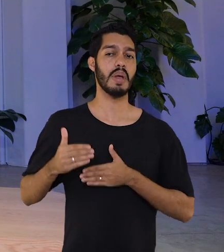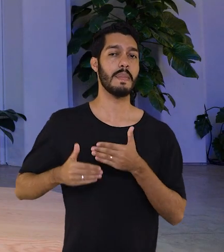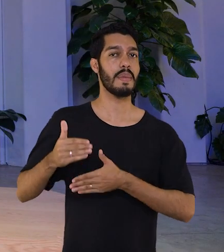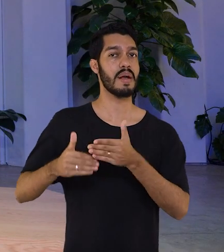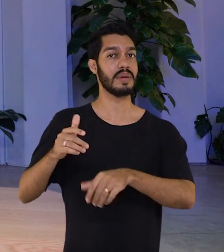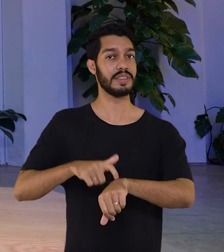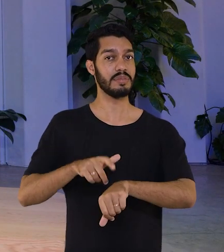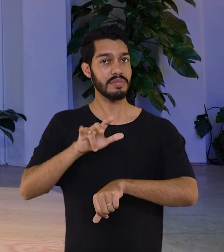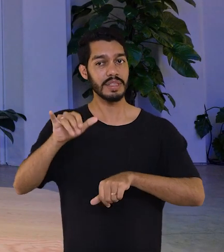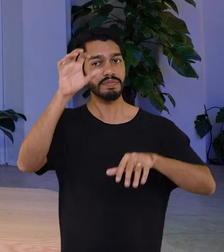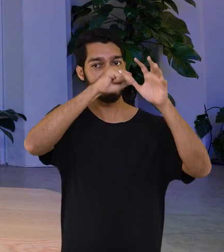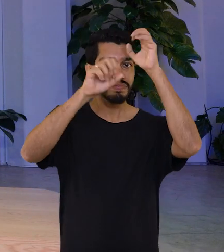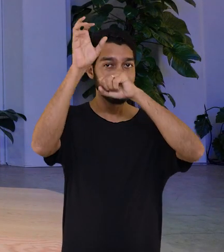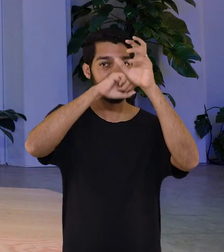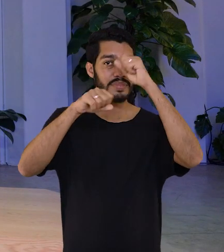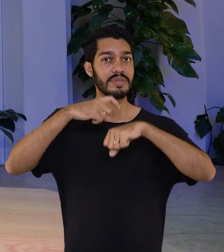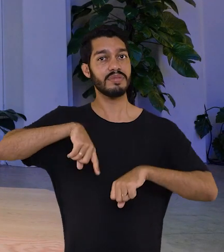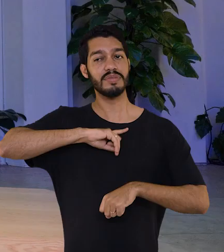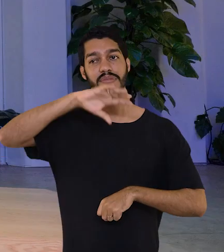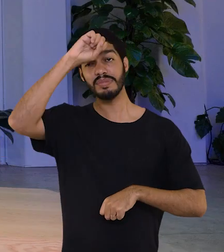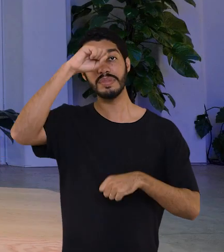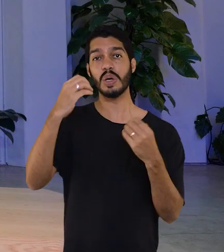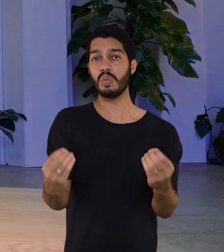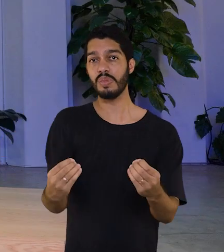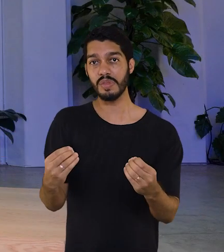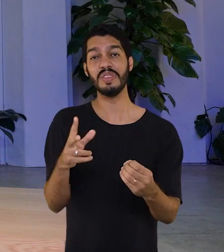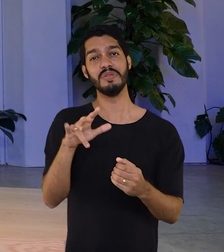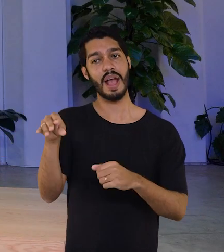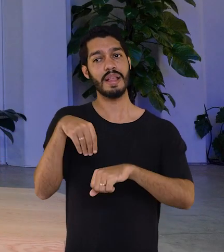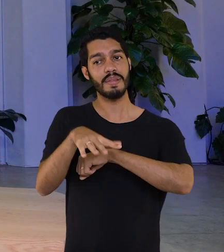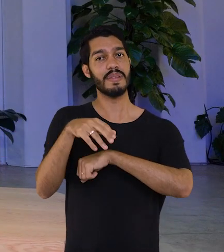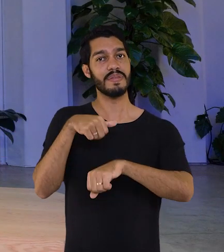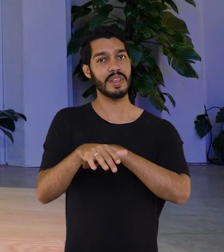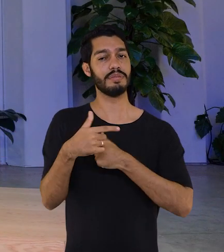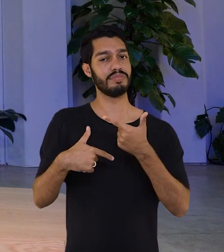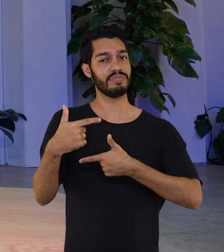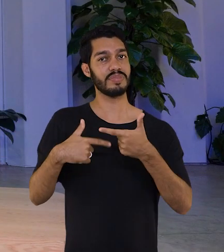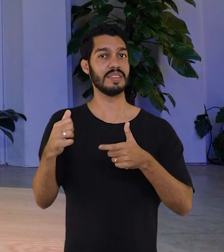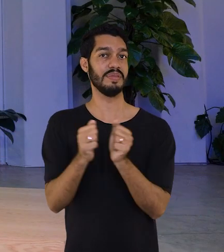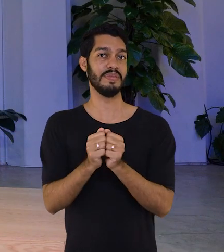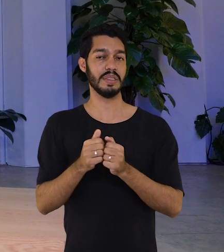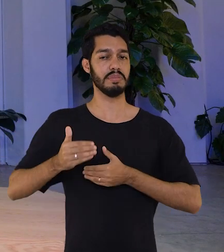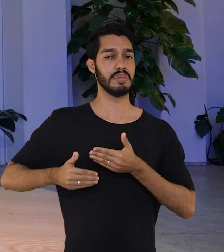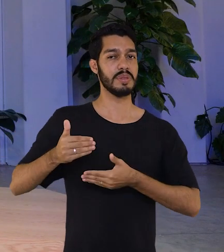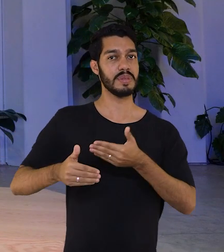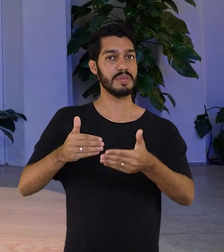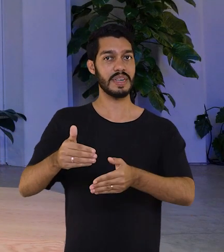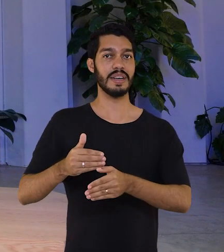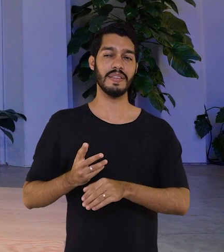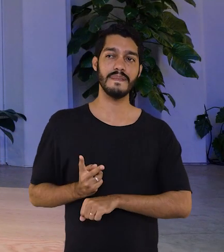e ele vai, com o passar do tempo, aprendendo com o que vocês vão falar para ele, e ele vai trabalhando melhor